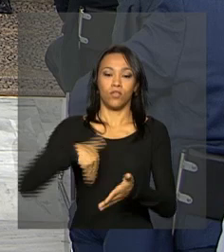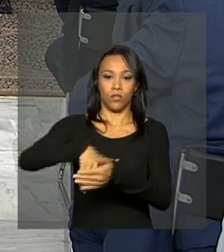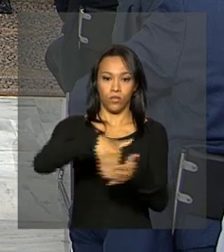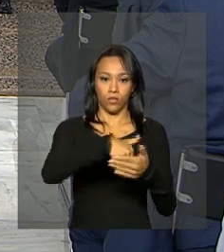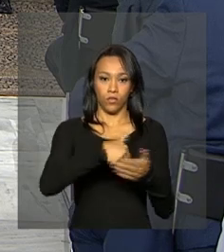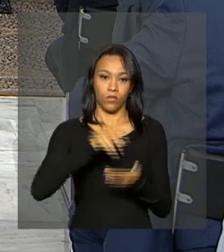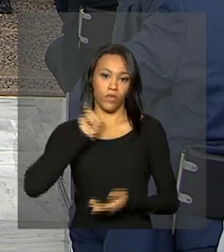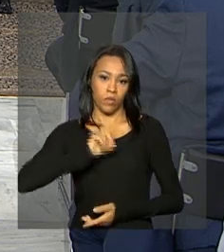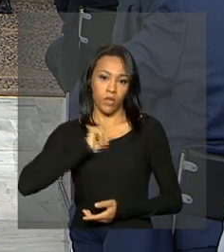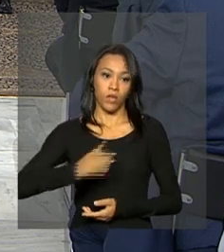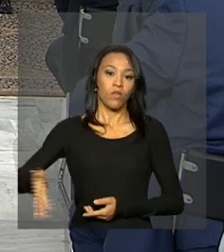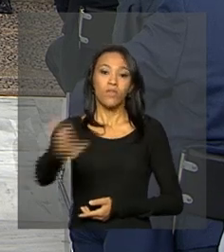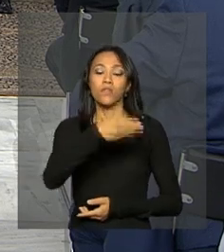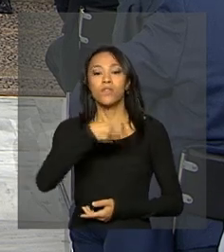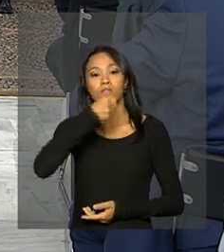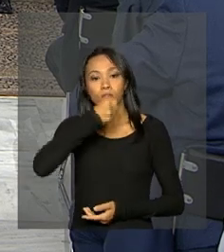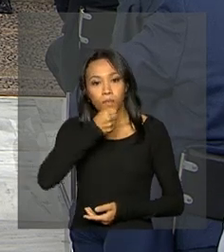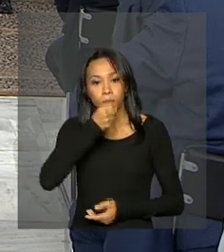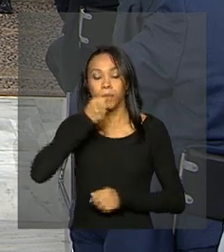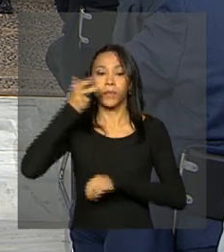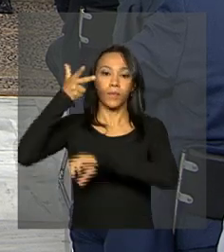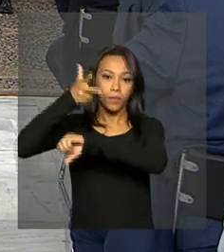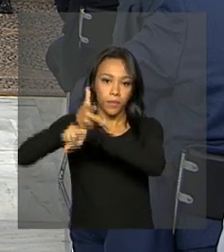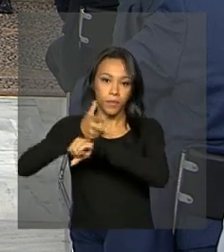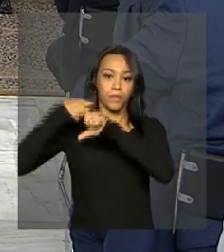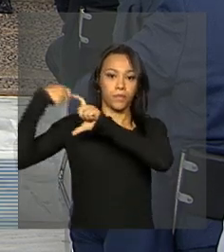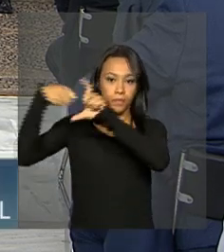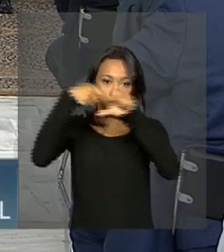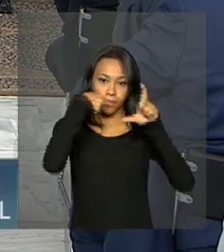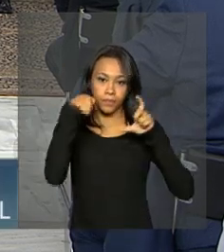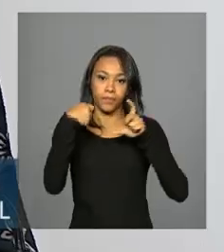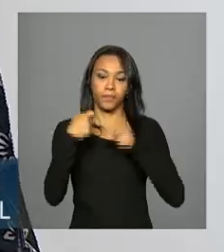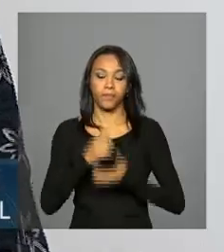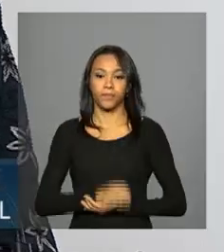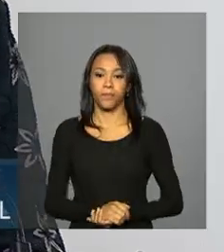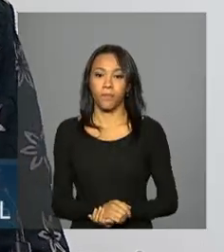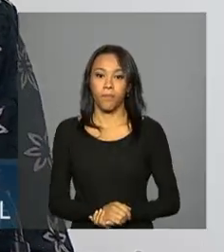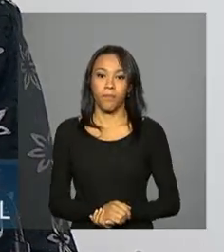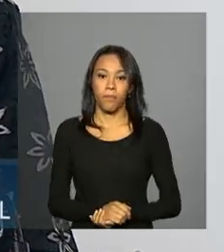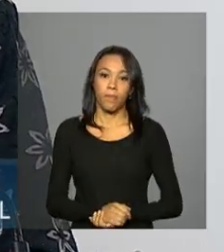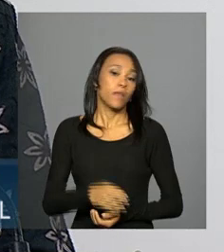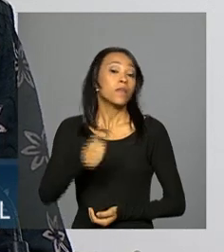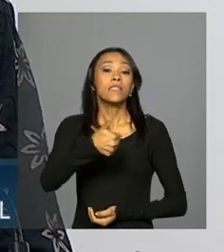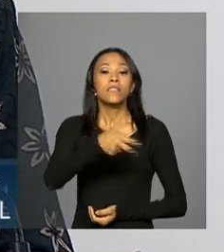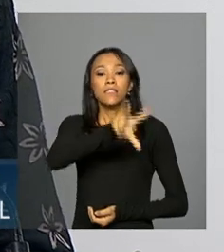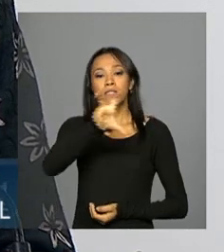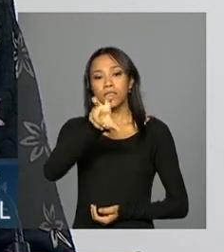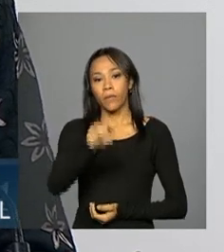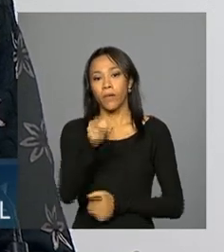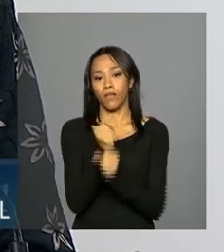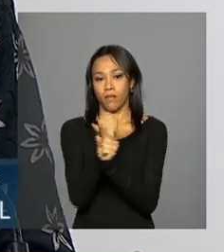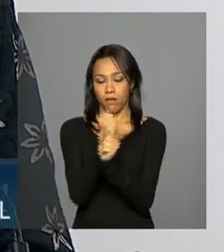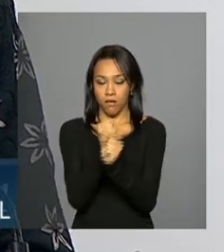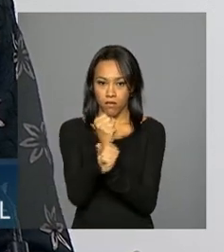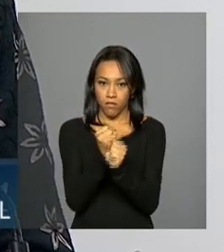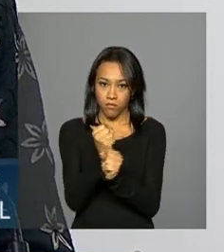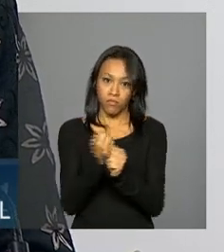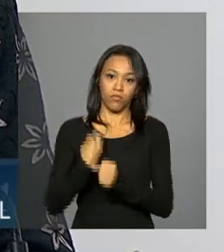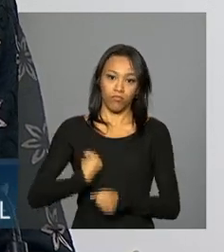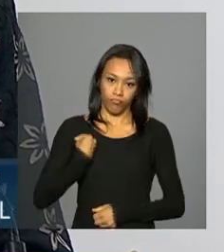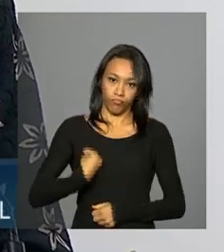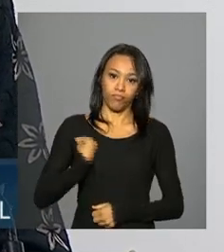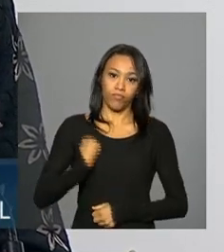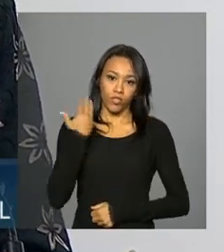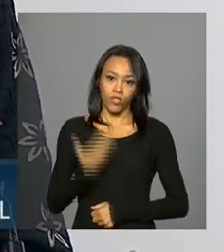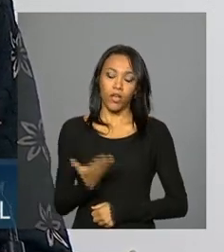senhoras e senhores, jornalistas, fotógrafos, cinegrafistas, nos 155 anos de existência